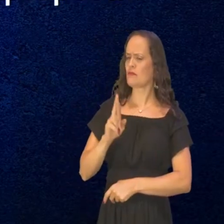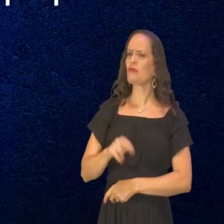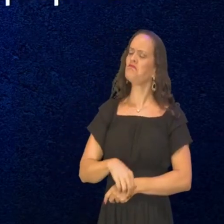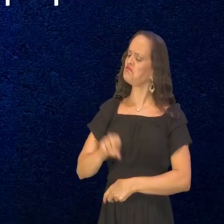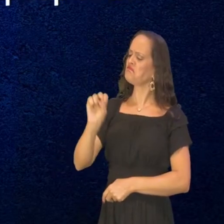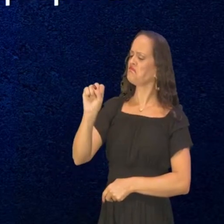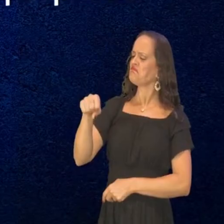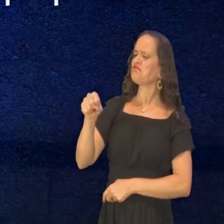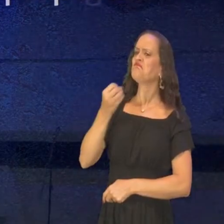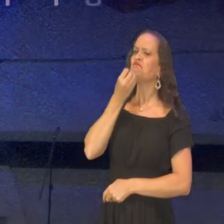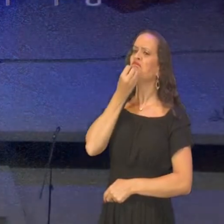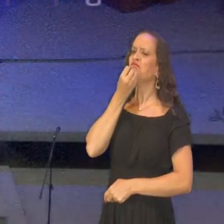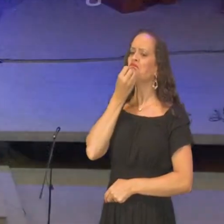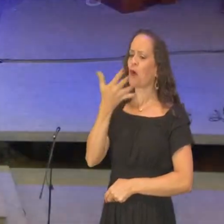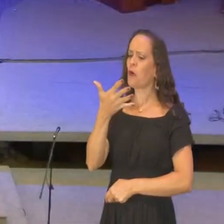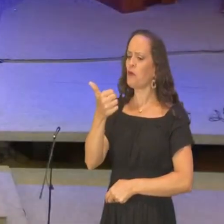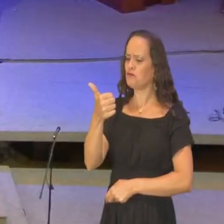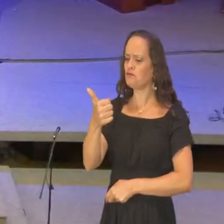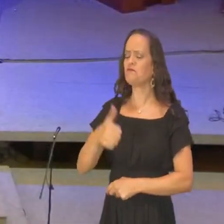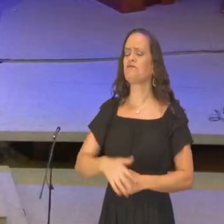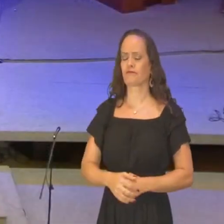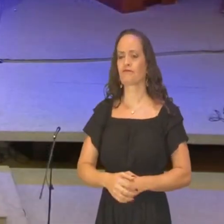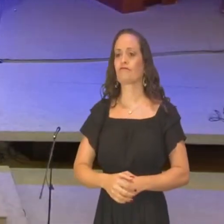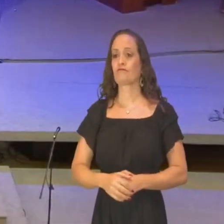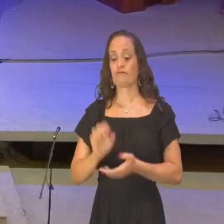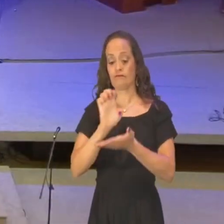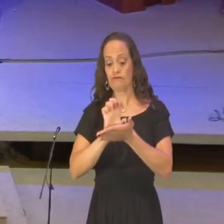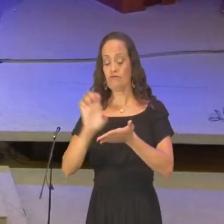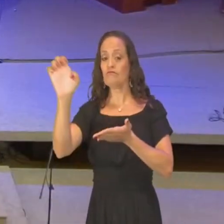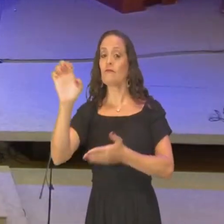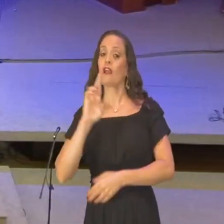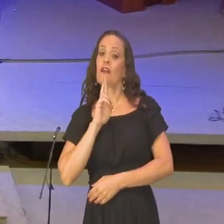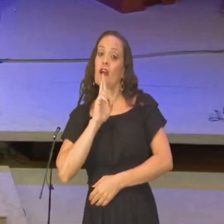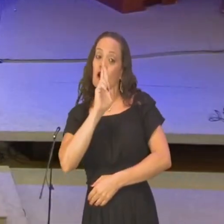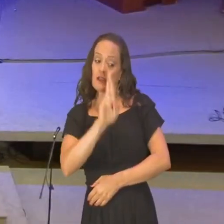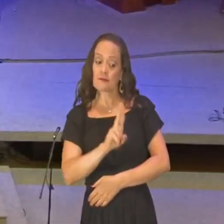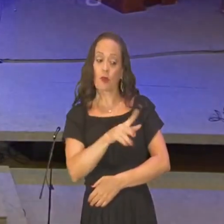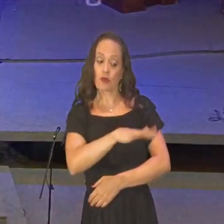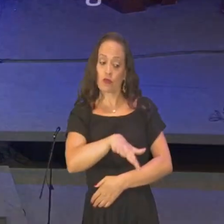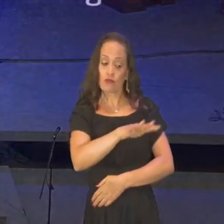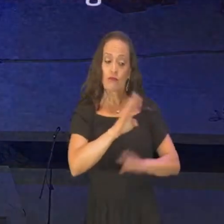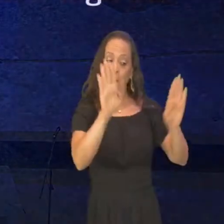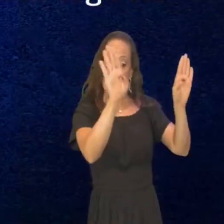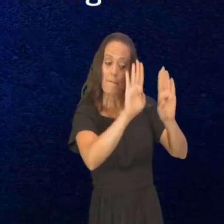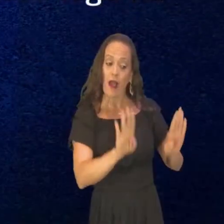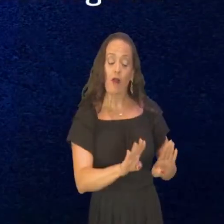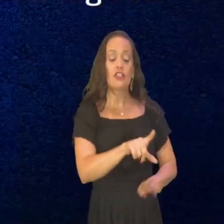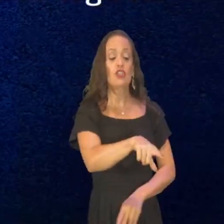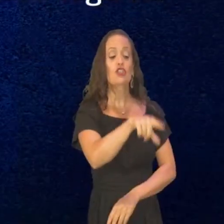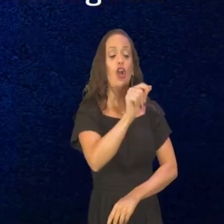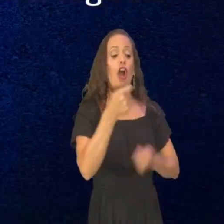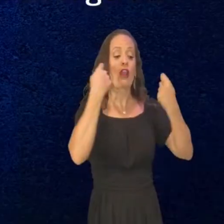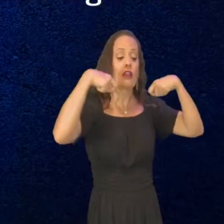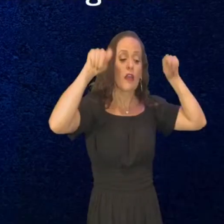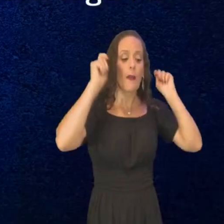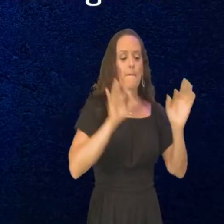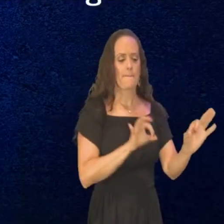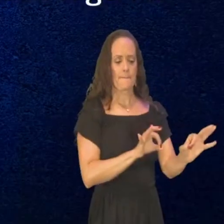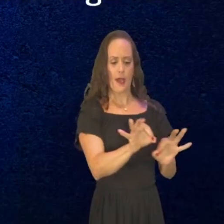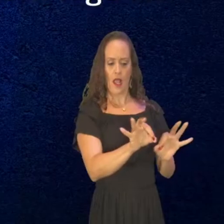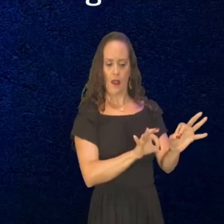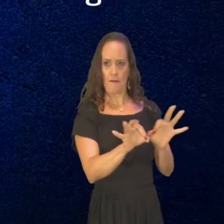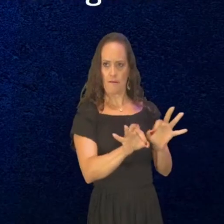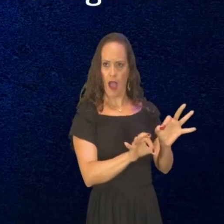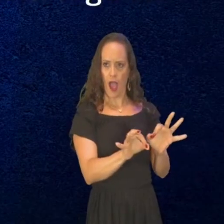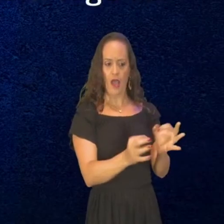boa resposta. Elias disse aos profetas de Baal: Escolha um dos novilhos e preparem